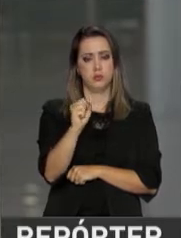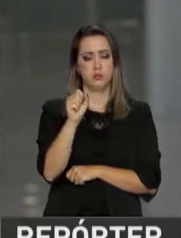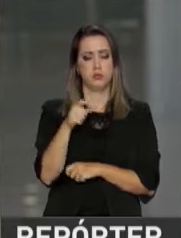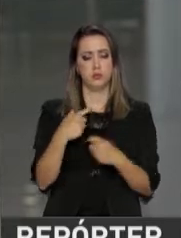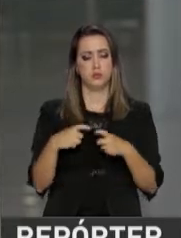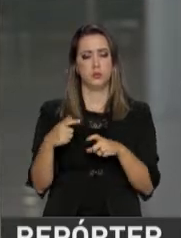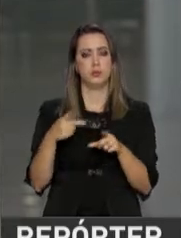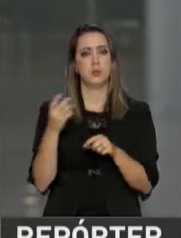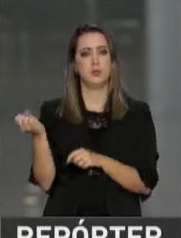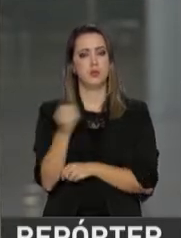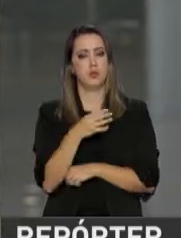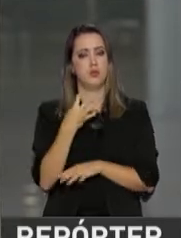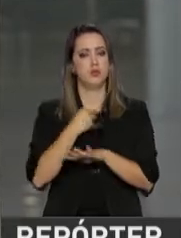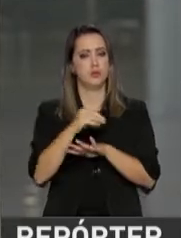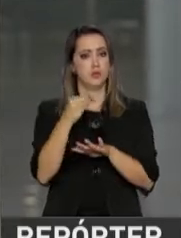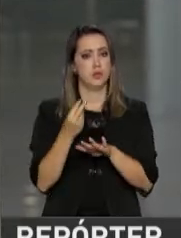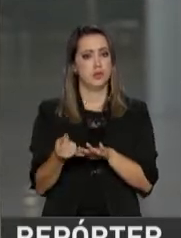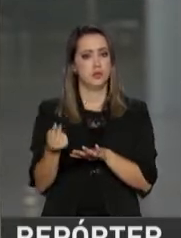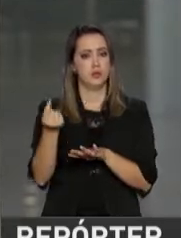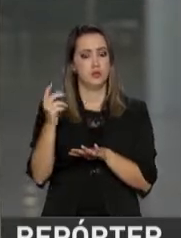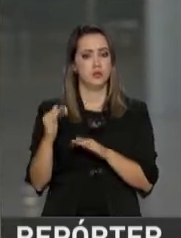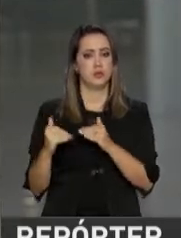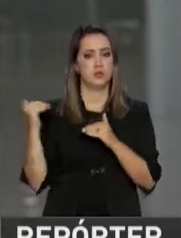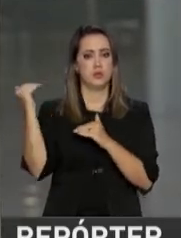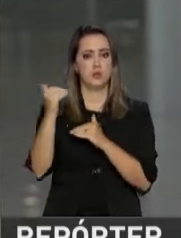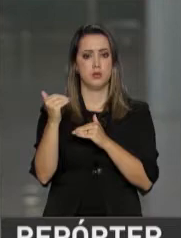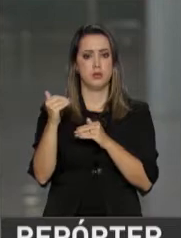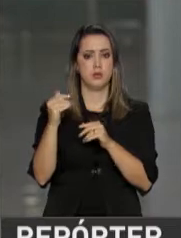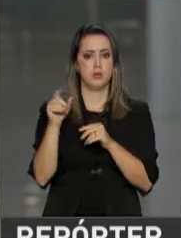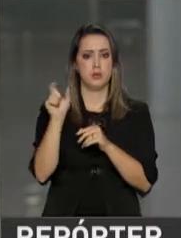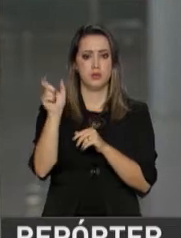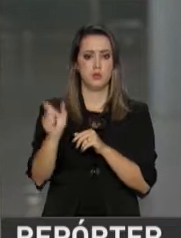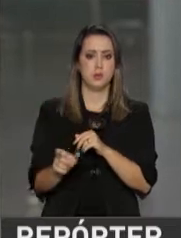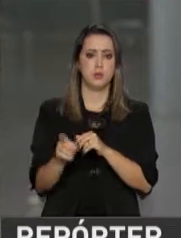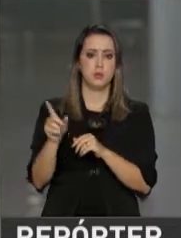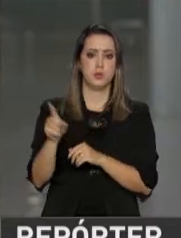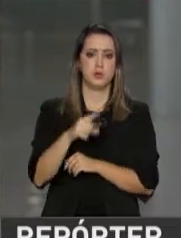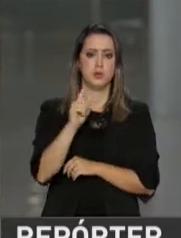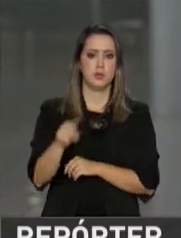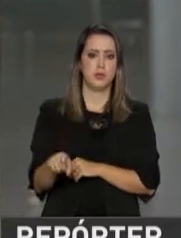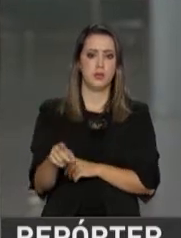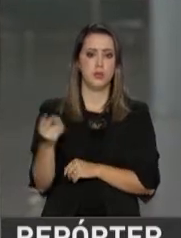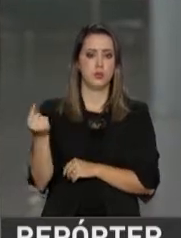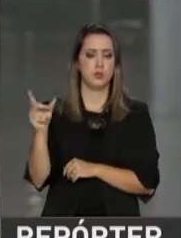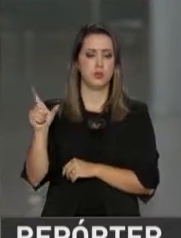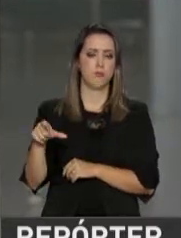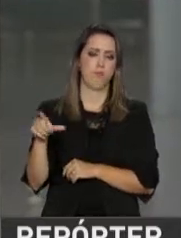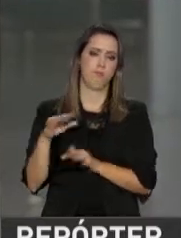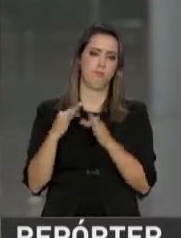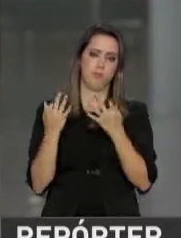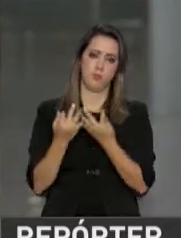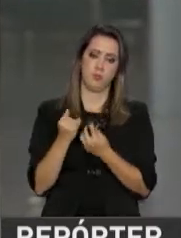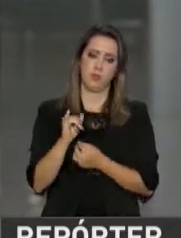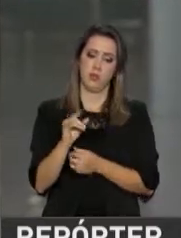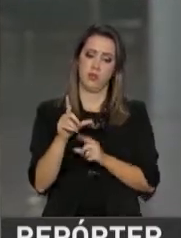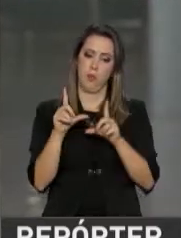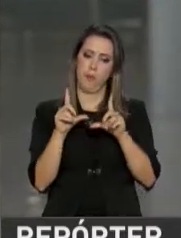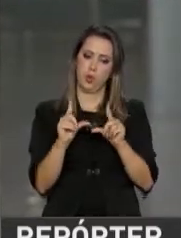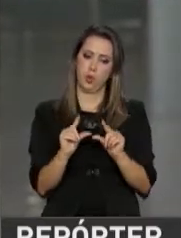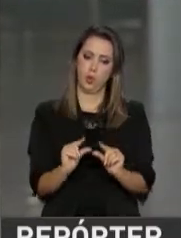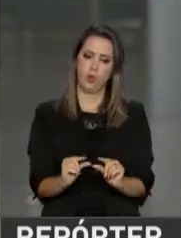se a renda for maior do que ele declarou o benefício é cancelado se ele de fato tem uma renda menor